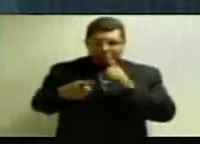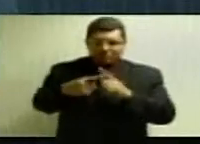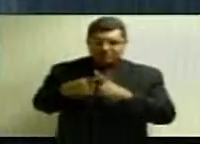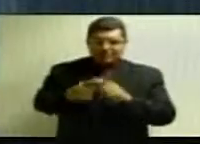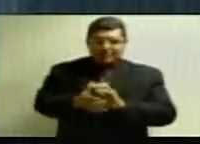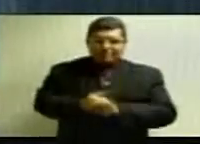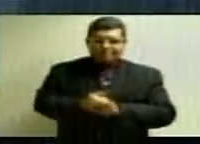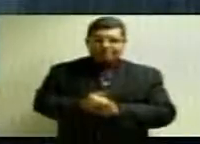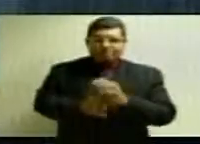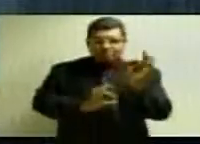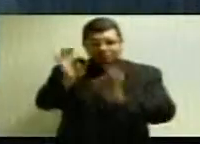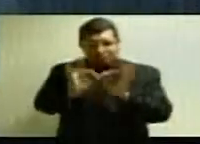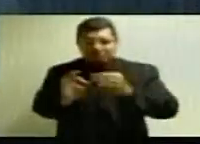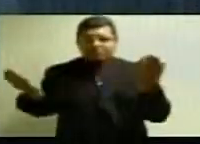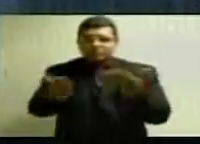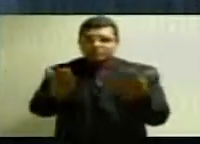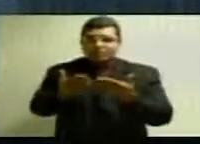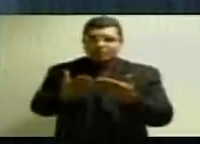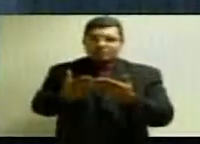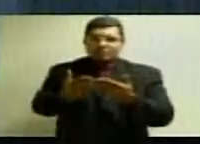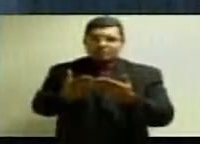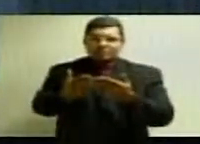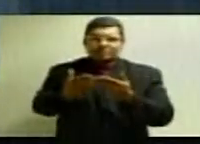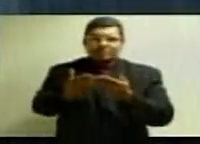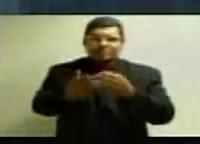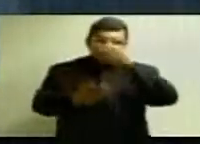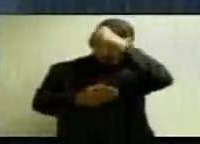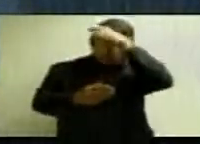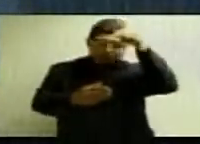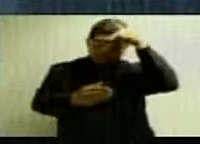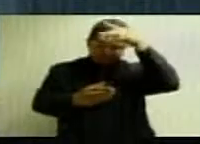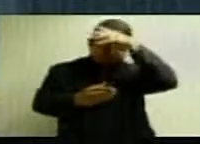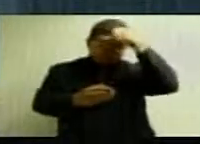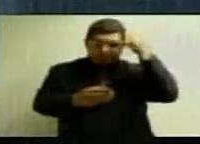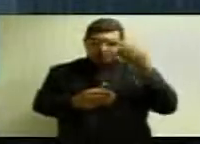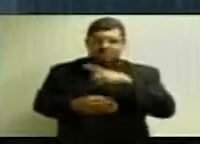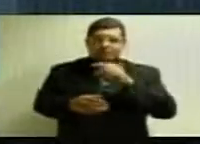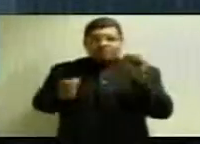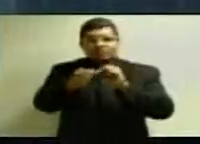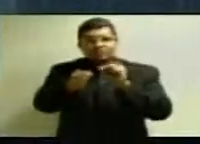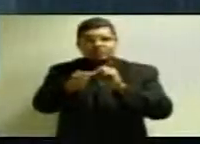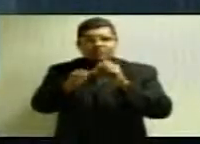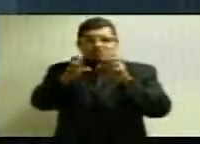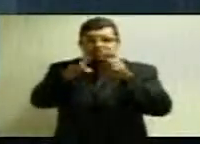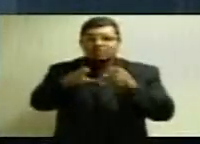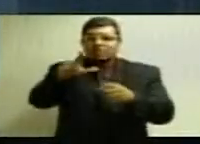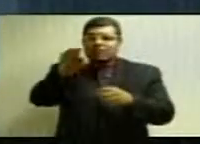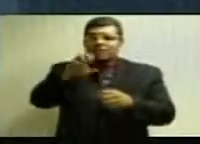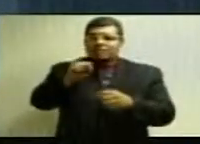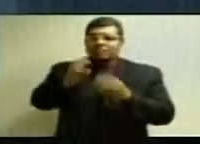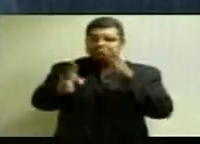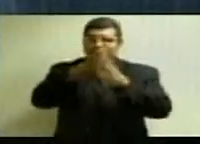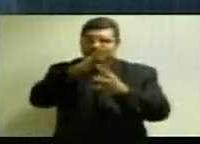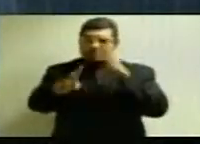Portanto, a proposta hoje, sustentada pela Prefeitura de Manaus, de fazer o eixo